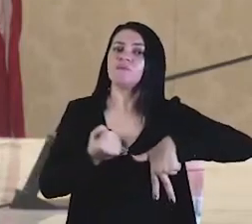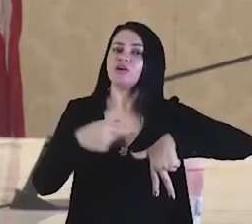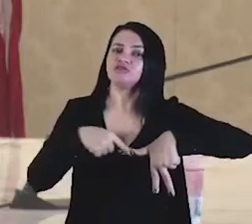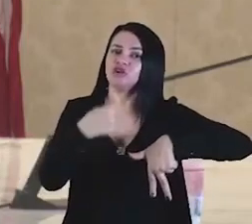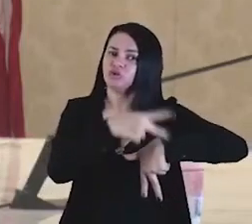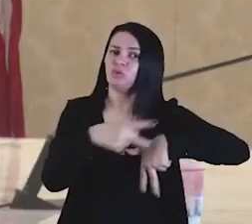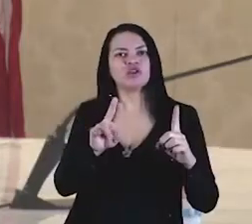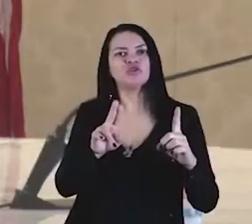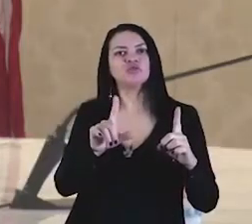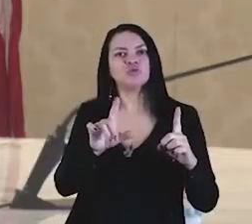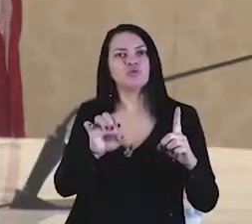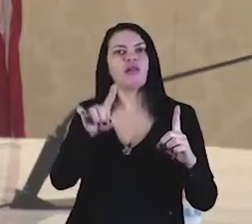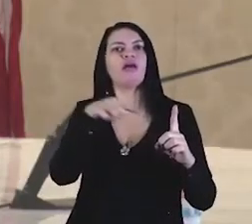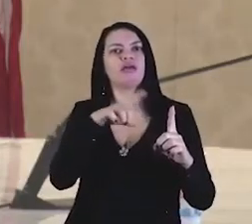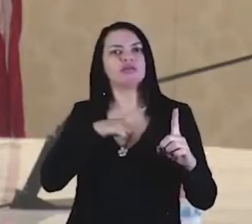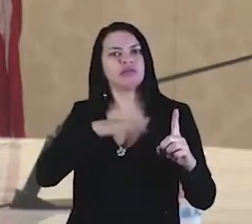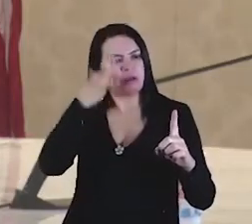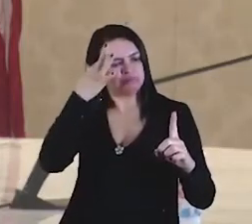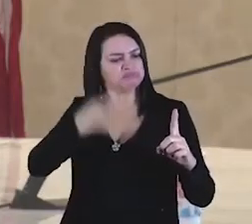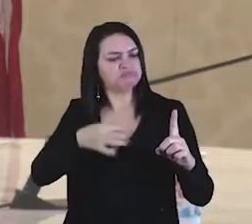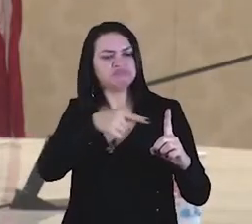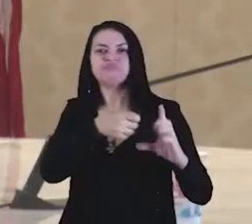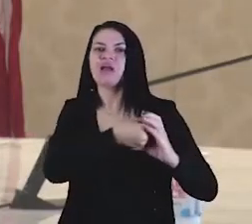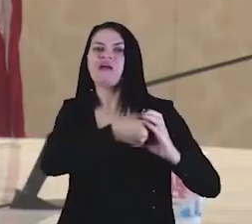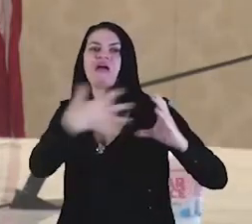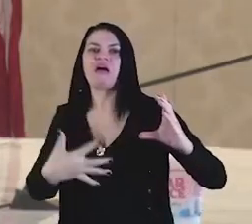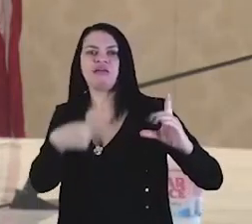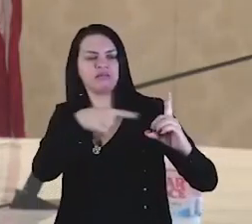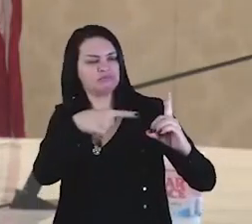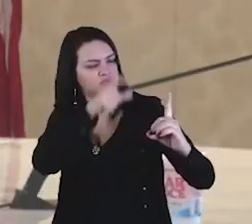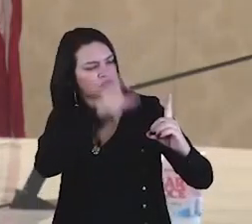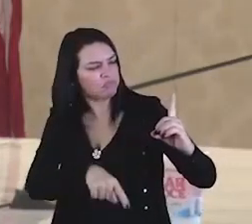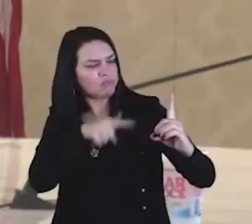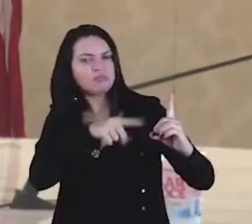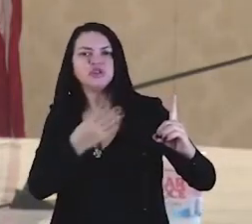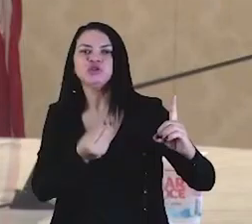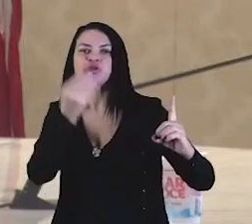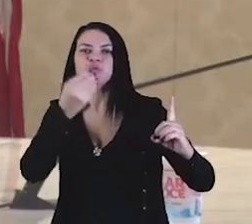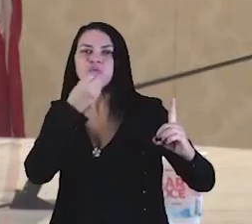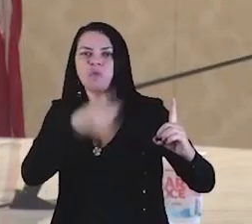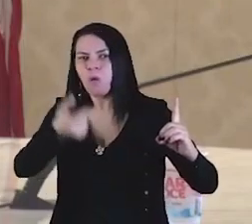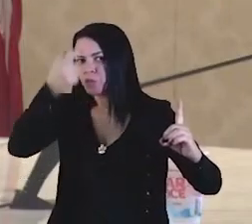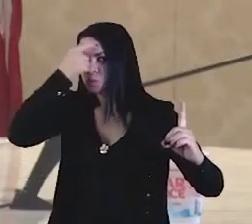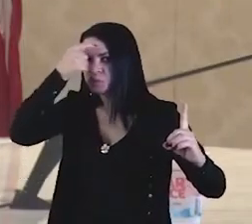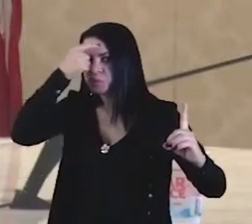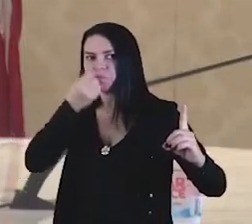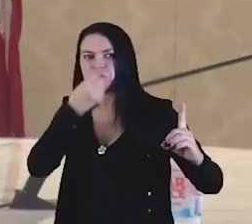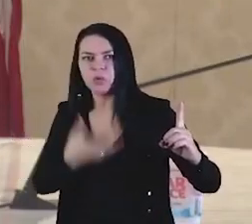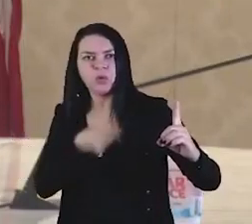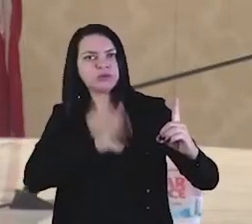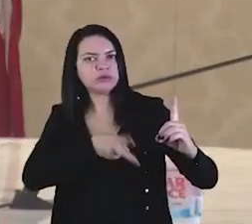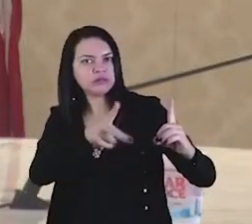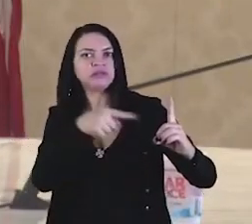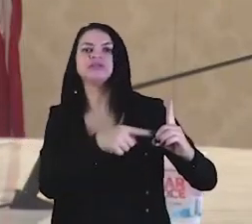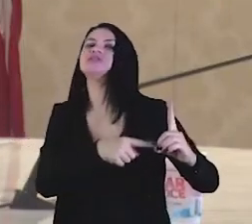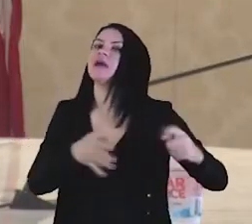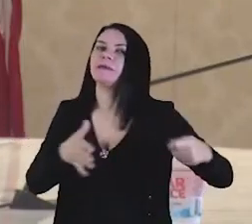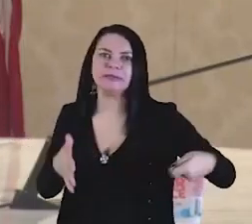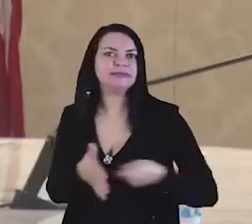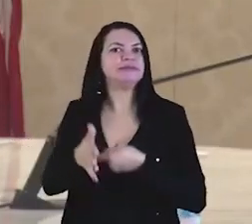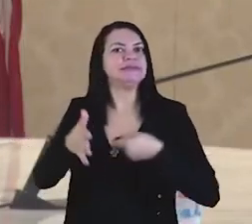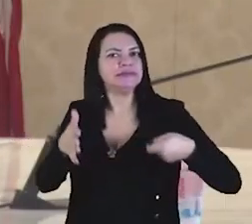junto a nossa equipe de governo o Catolé tem essa característica de ser uma pessoa de muito bom senso mas sempre